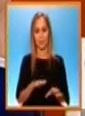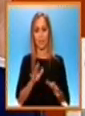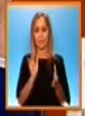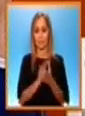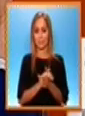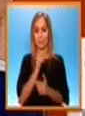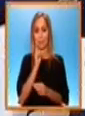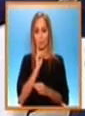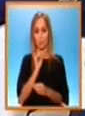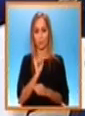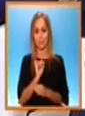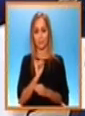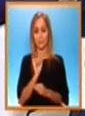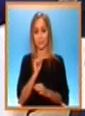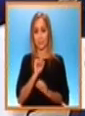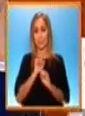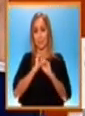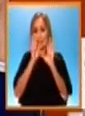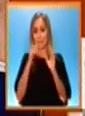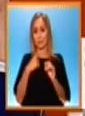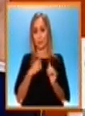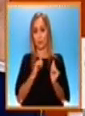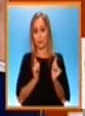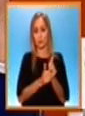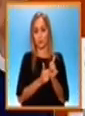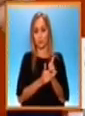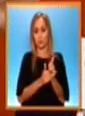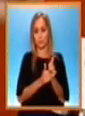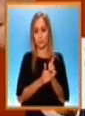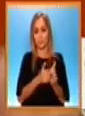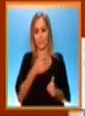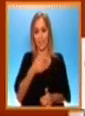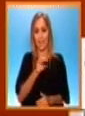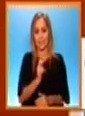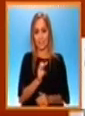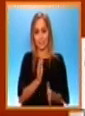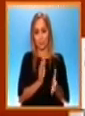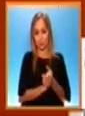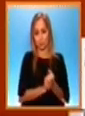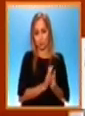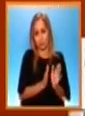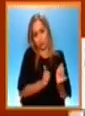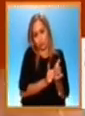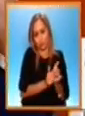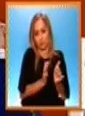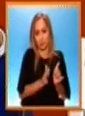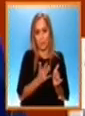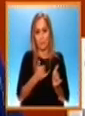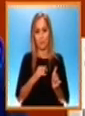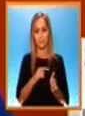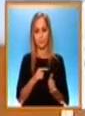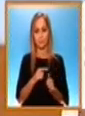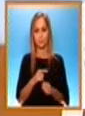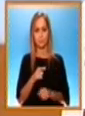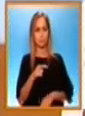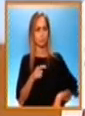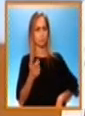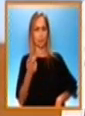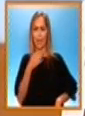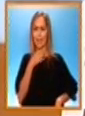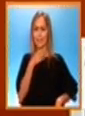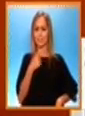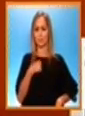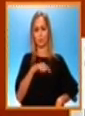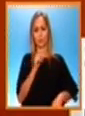coisa importante, não é? Sim, nós, assim, nós já estamos juntos há 7 anos. Sei, eu sei. Vá. Mas quando veio a crise e tu, pumba, foste casar, toma